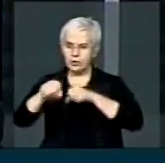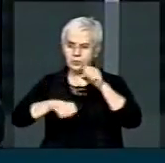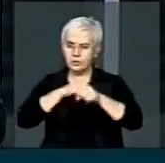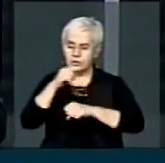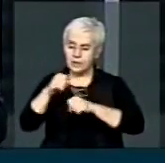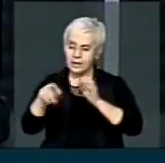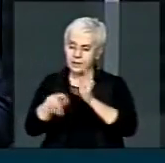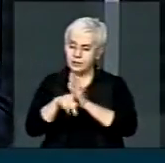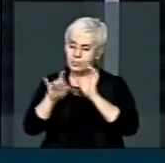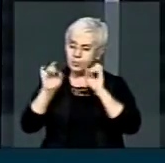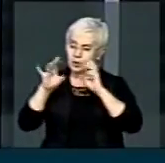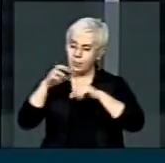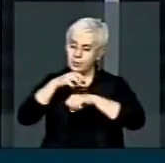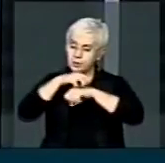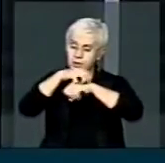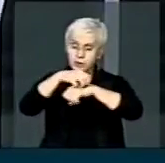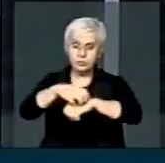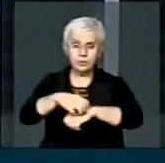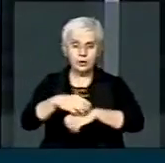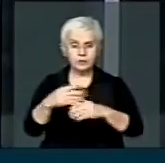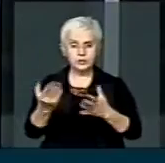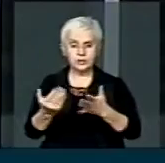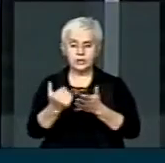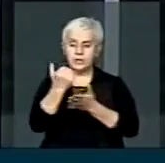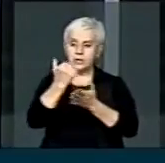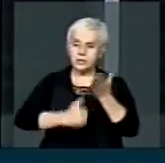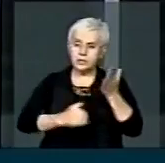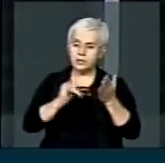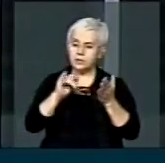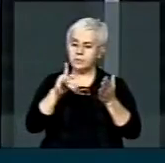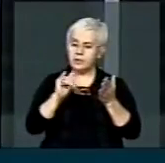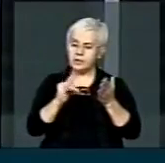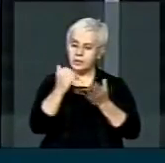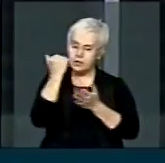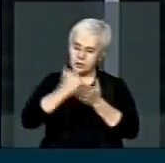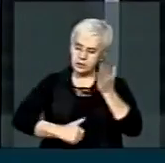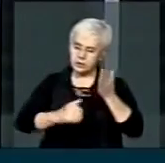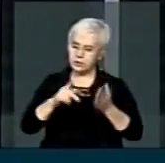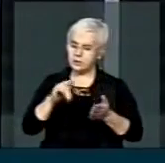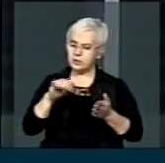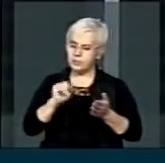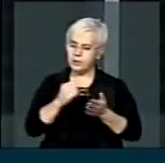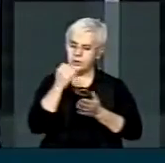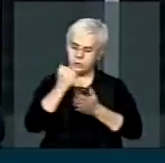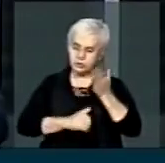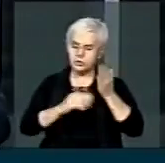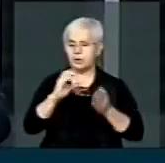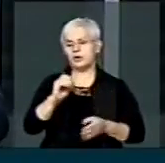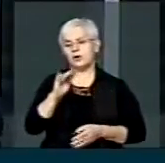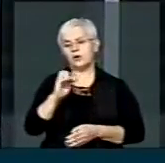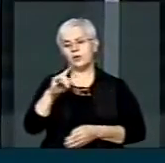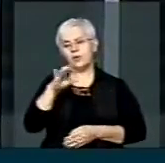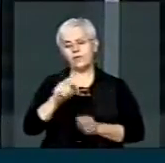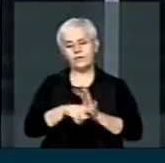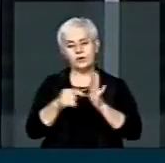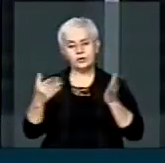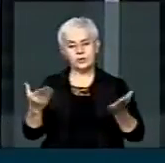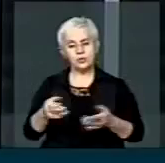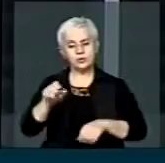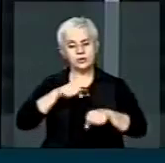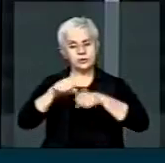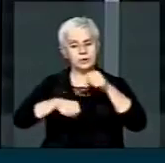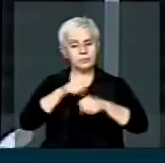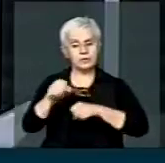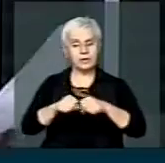transportes. A isenção do IPI, do PIS, COFINS, das bicicletas, hoje